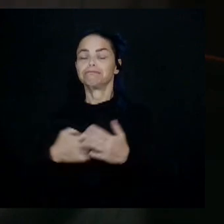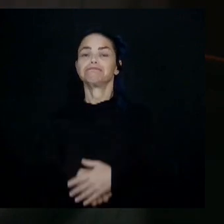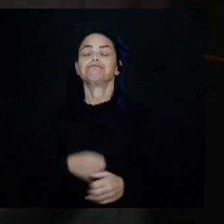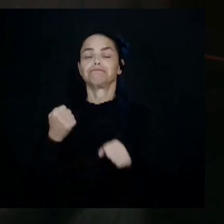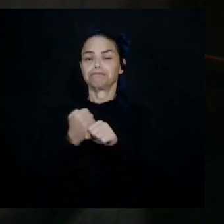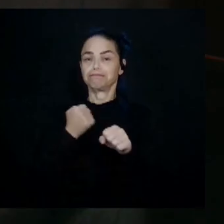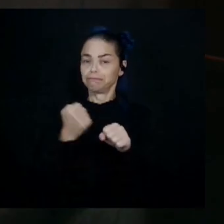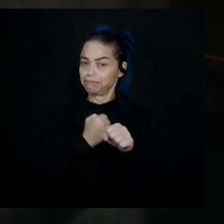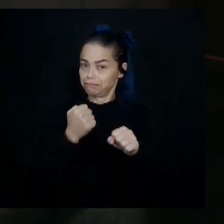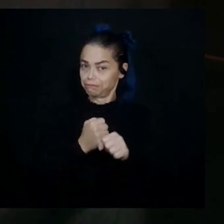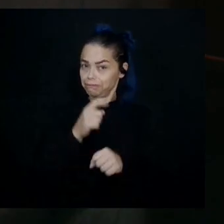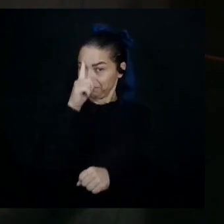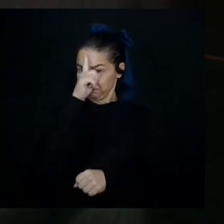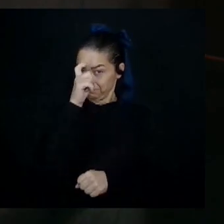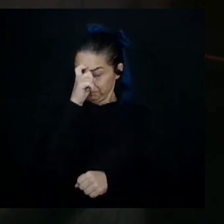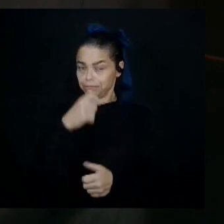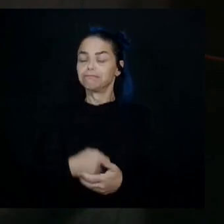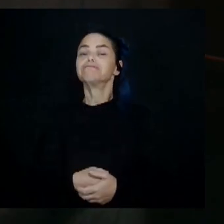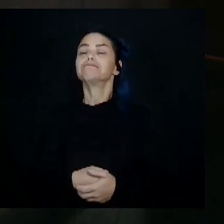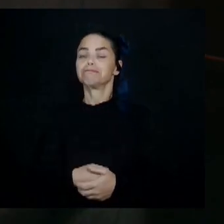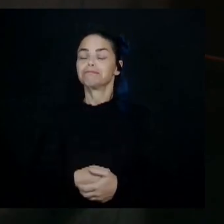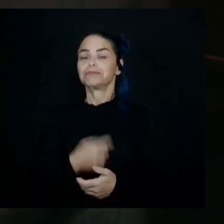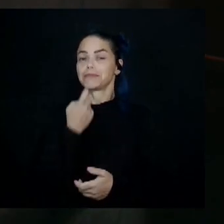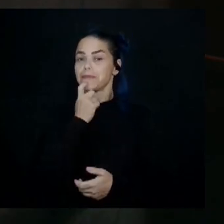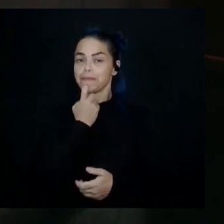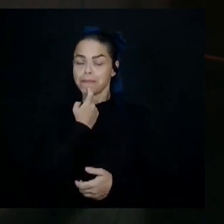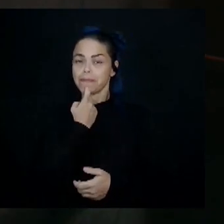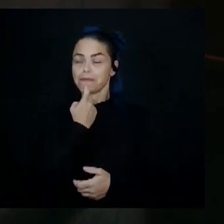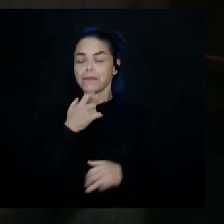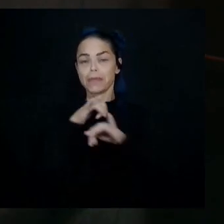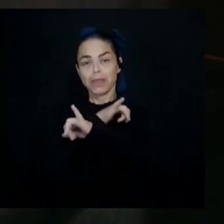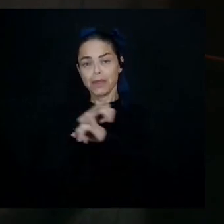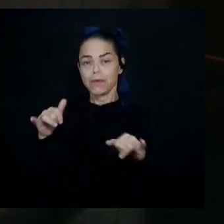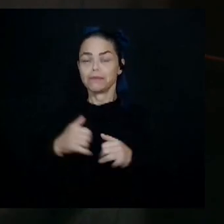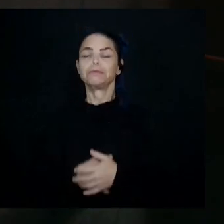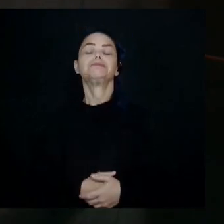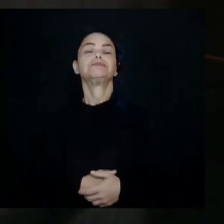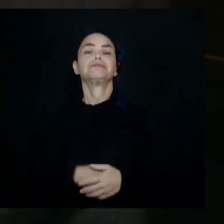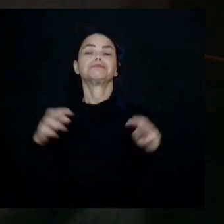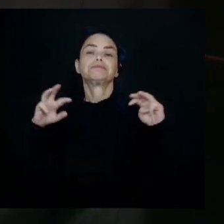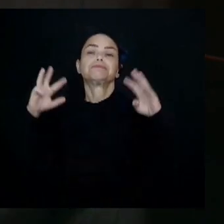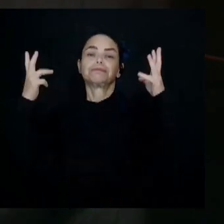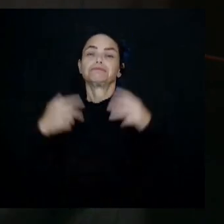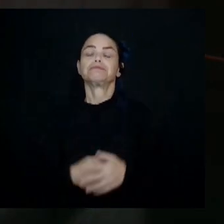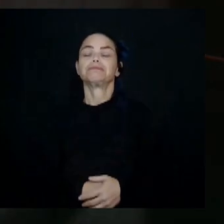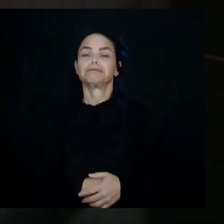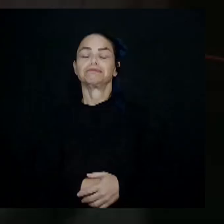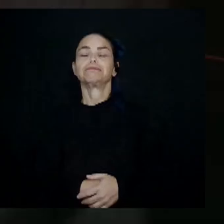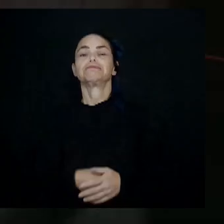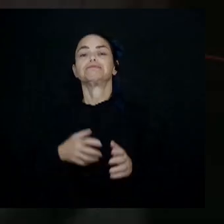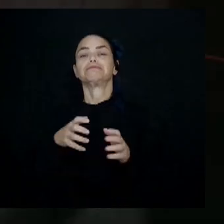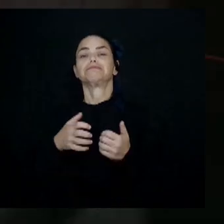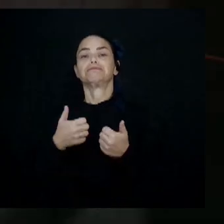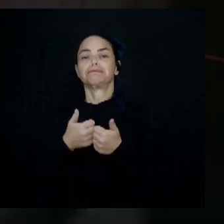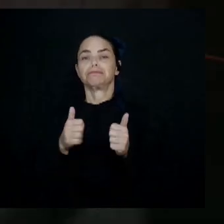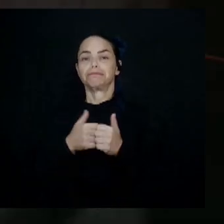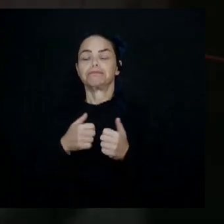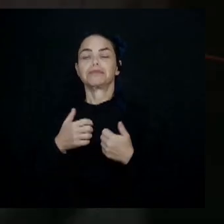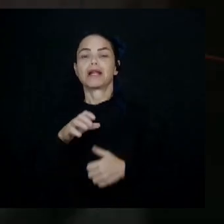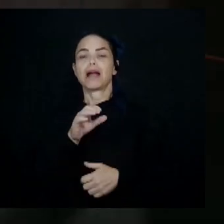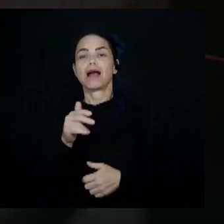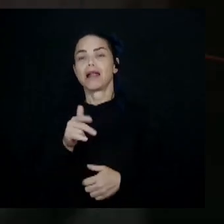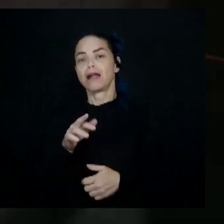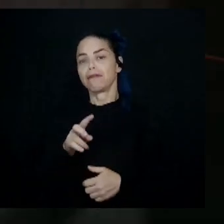Hospital Metropolitano de Campinas. O anúncio foi durante o evento da Caravana 3D. A publicação do edital está prevista